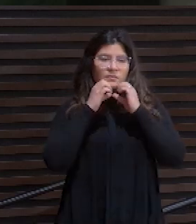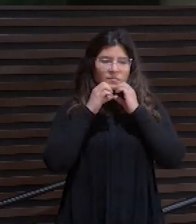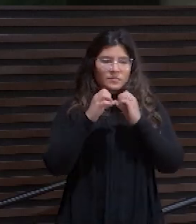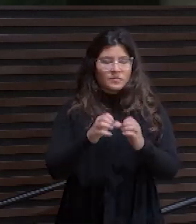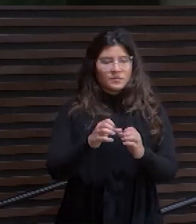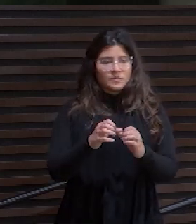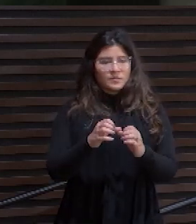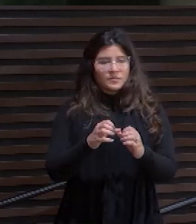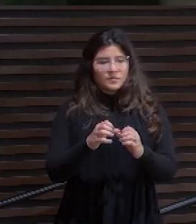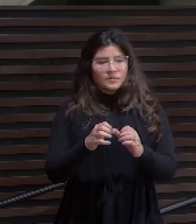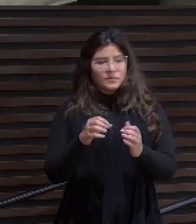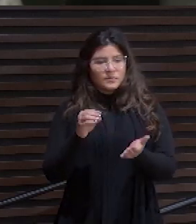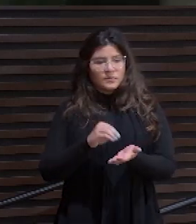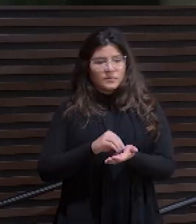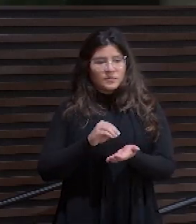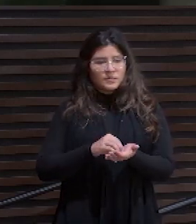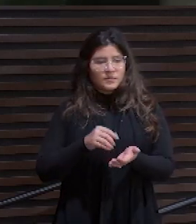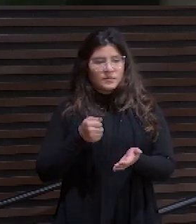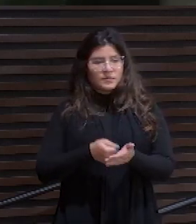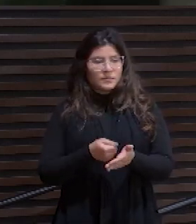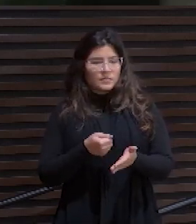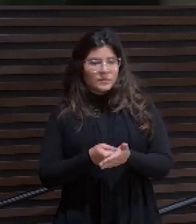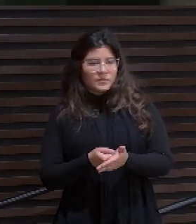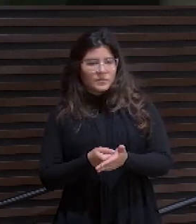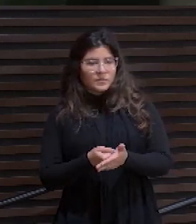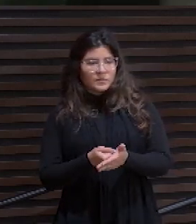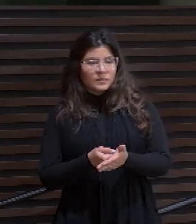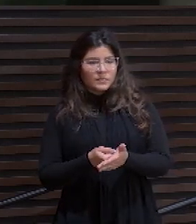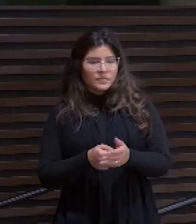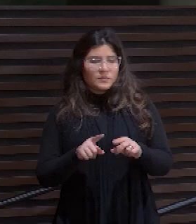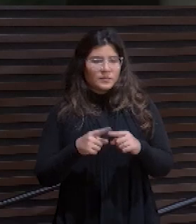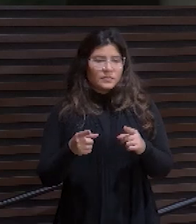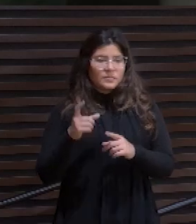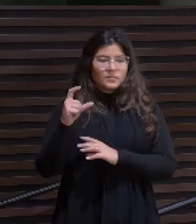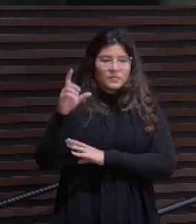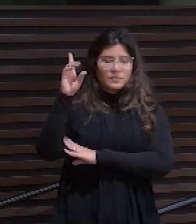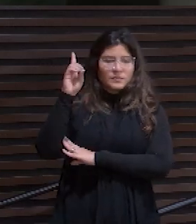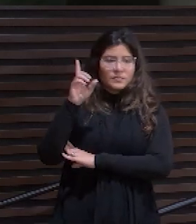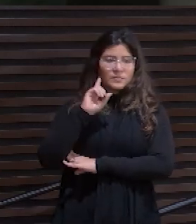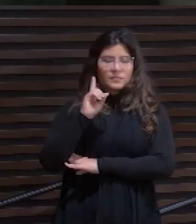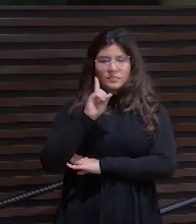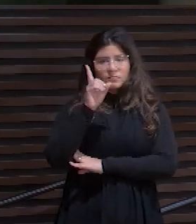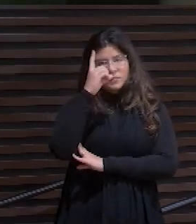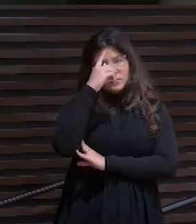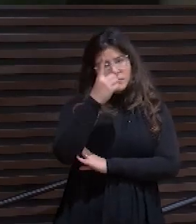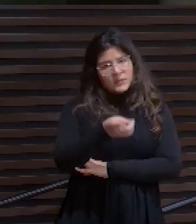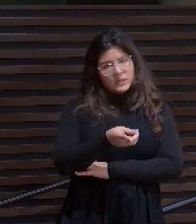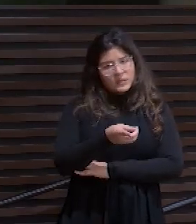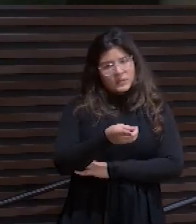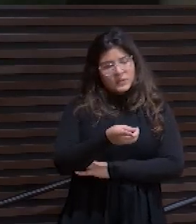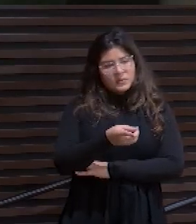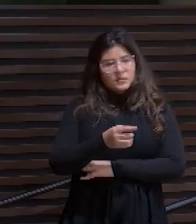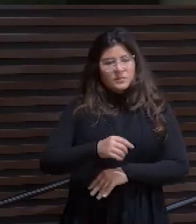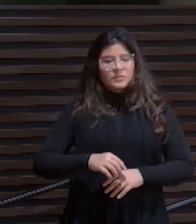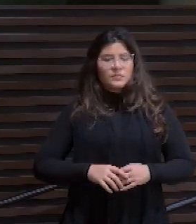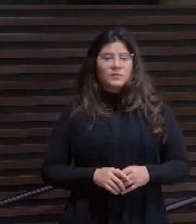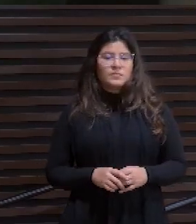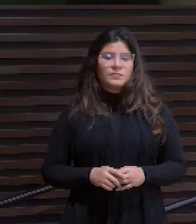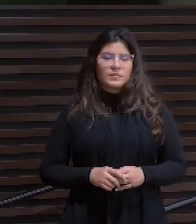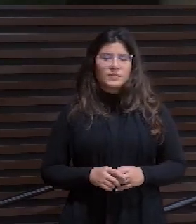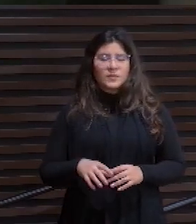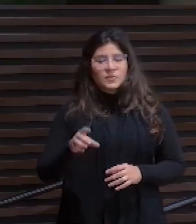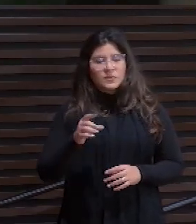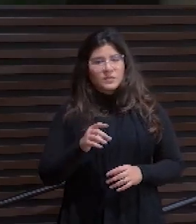impor coisas para os irmãos que a palavra de Deus não impõe. Então nós somos tentados a isso. Nós vemos até no meio cristão,